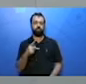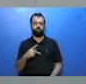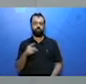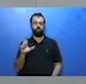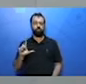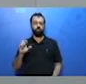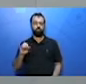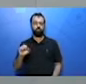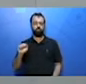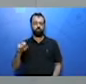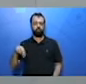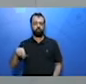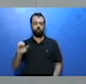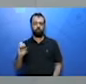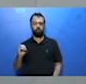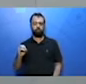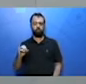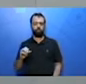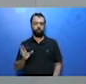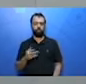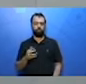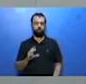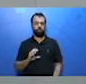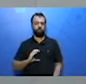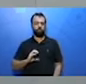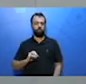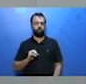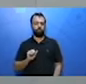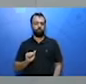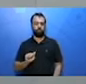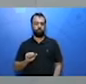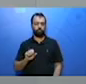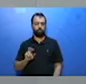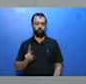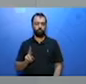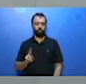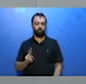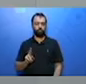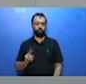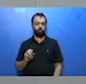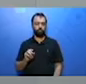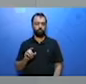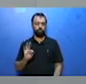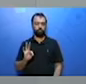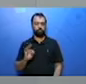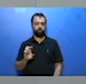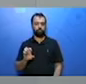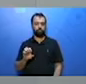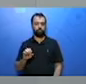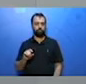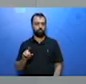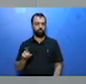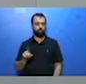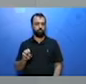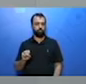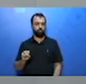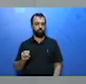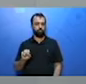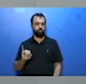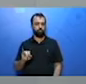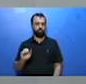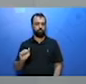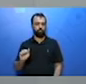Então, o plano cartesiano, ele serve para localizar pontos. Sempre esse eixo deitado